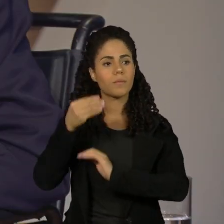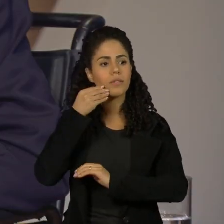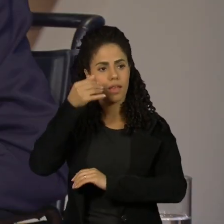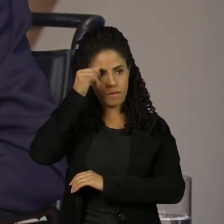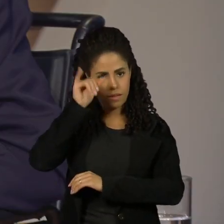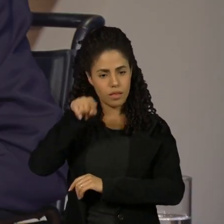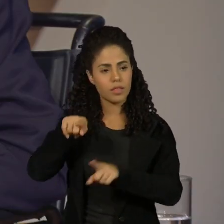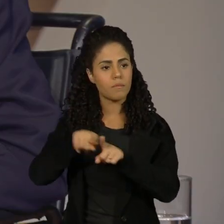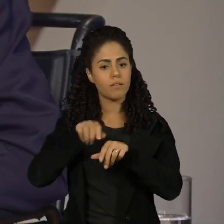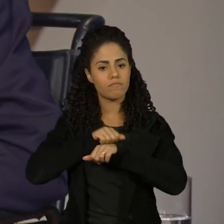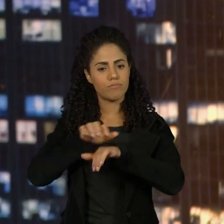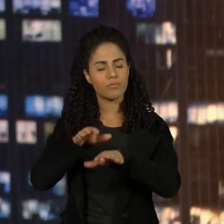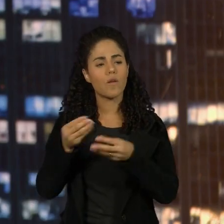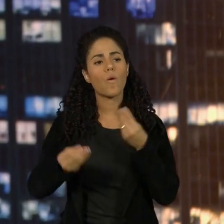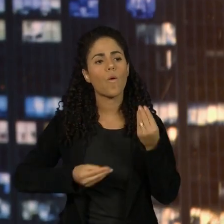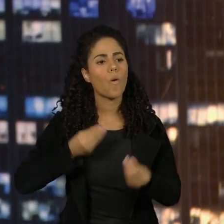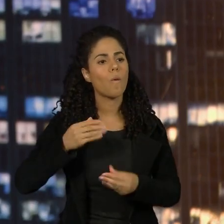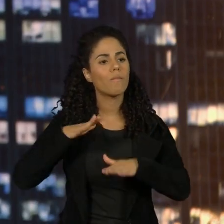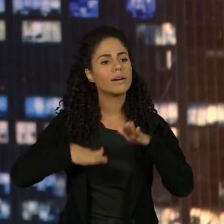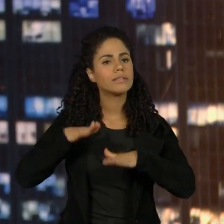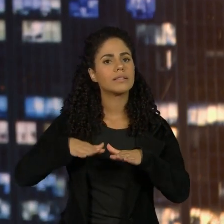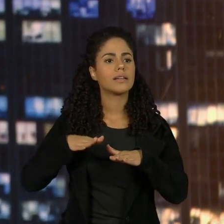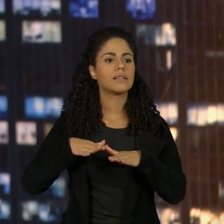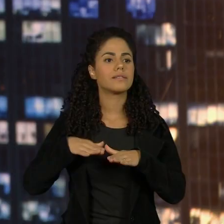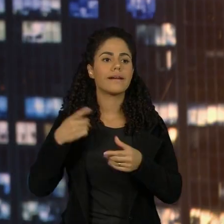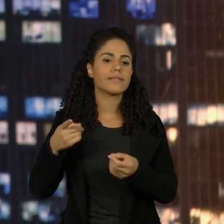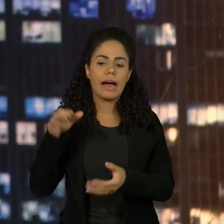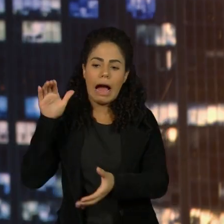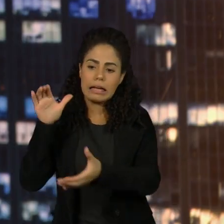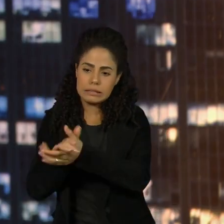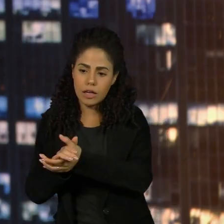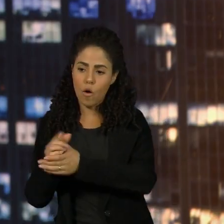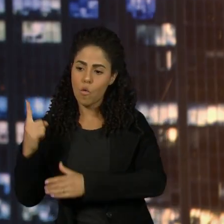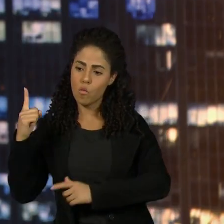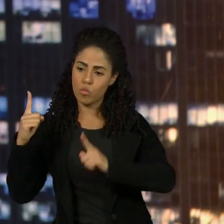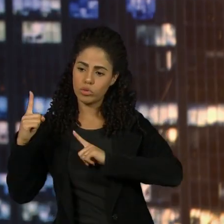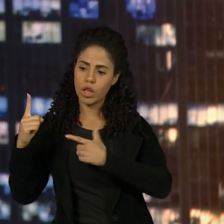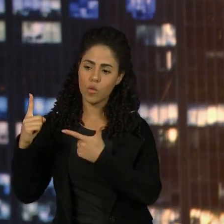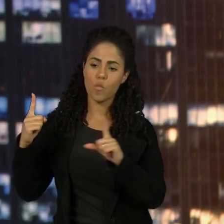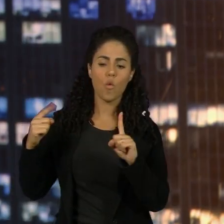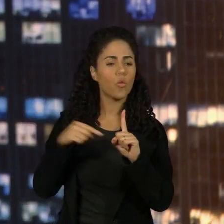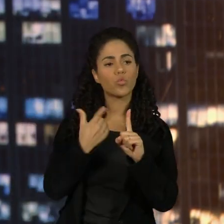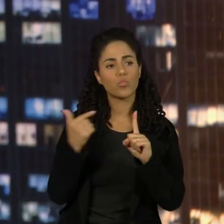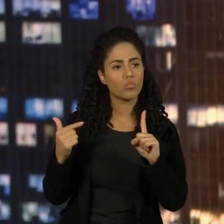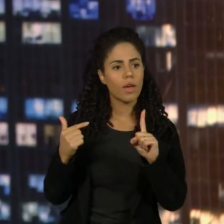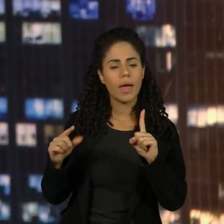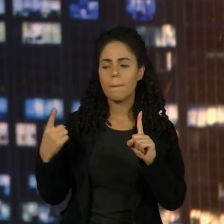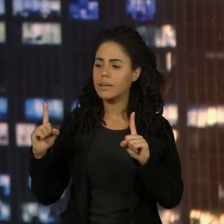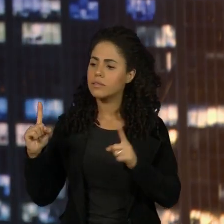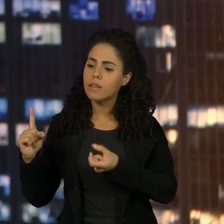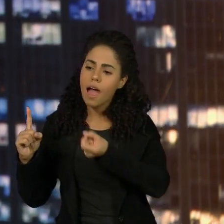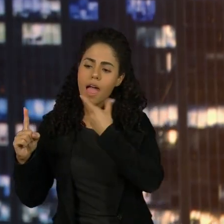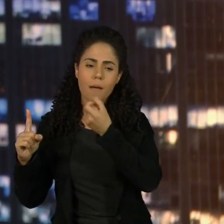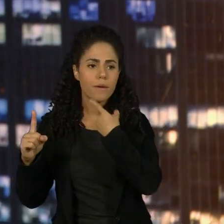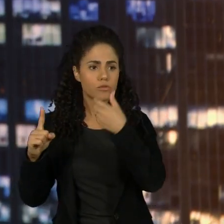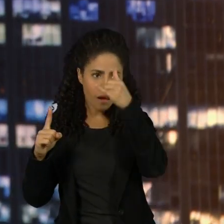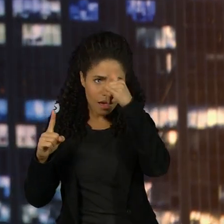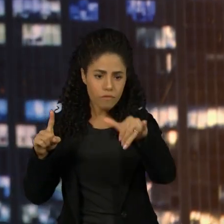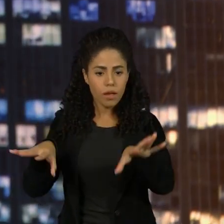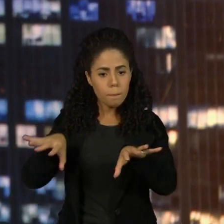né? Pré-exposição. Muitas vezes são casais que um deles vive com HIV, a outra pessoa toma essa PrEP para evitar